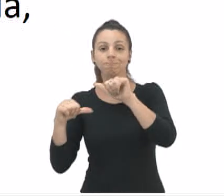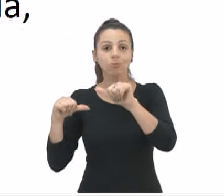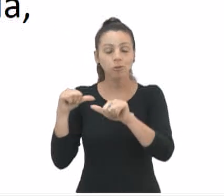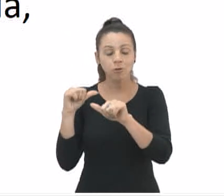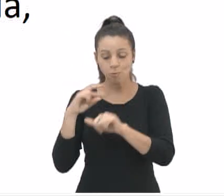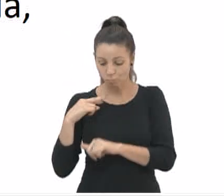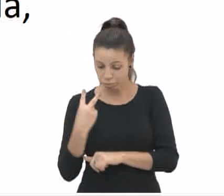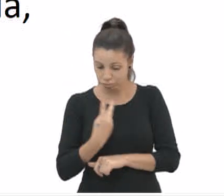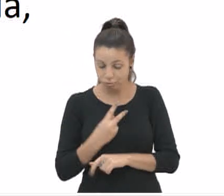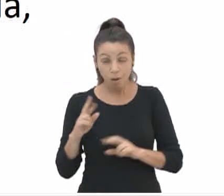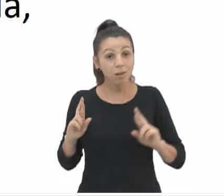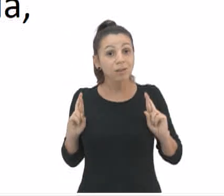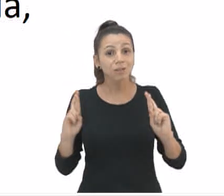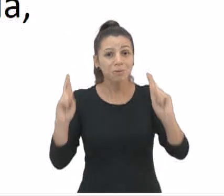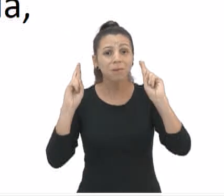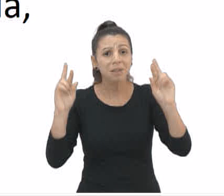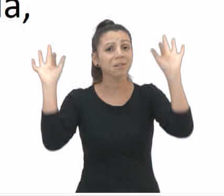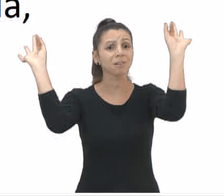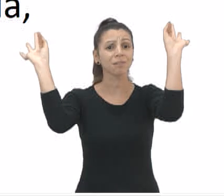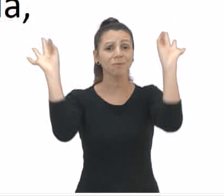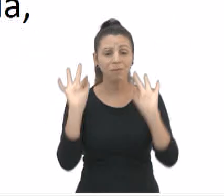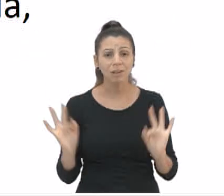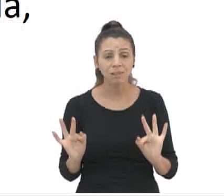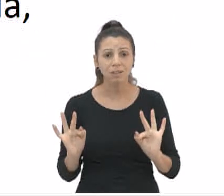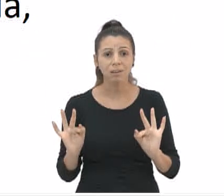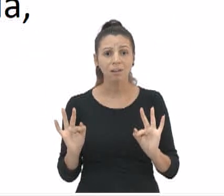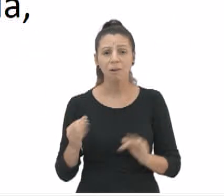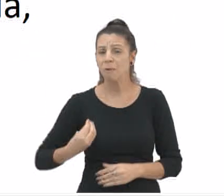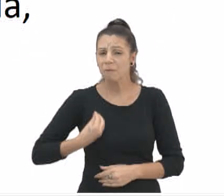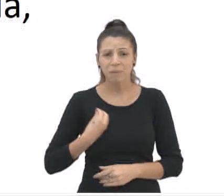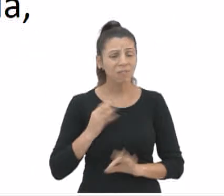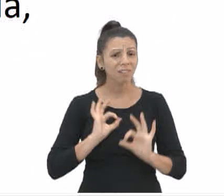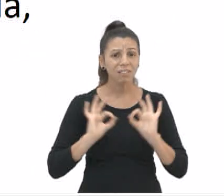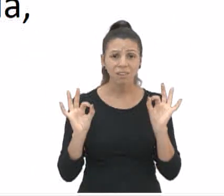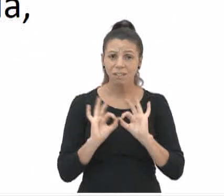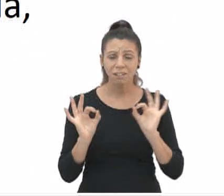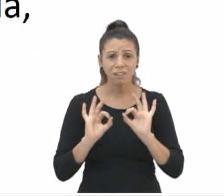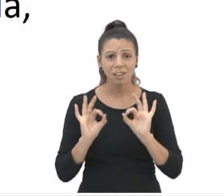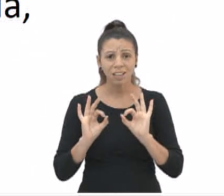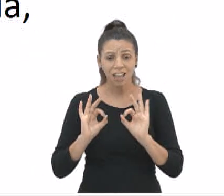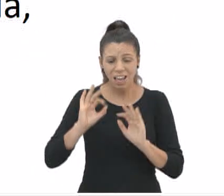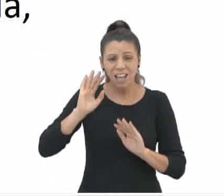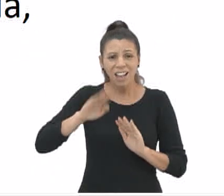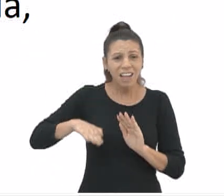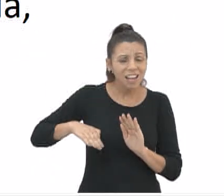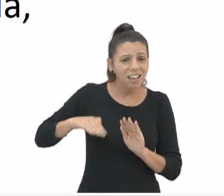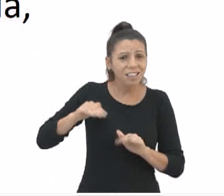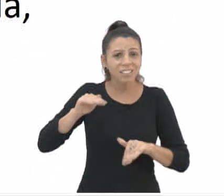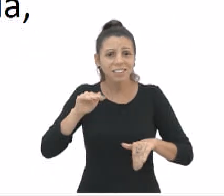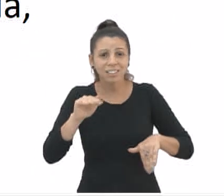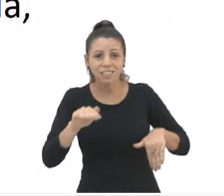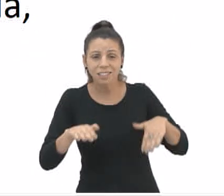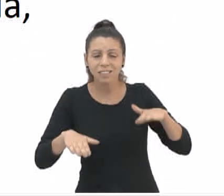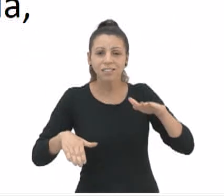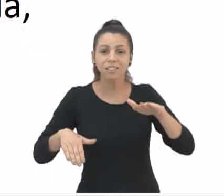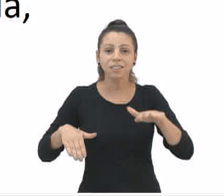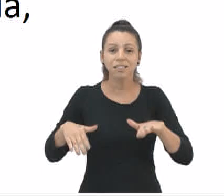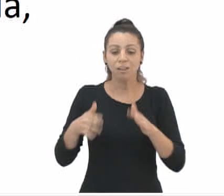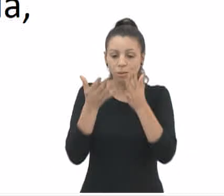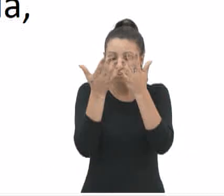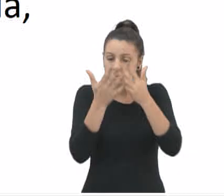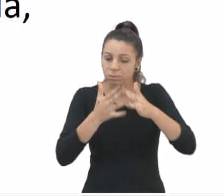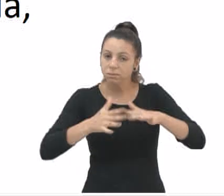própria esperança de alegria. Eu não vivia, eu nadava devagar num